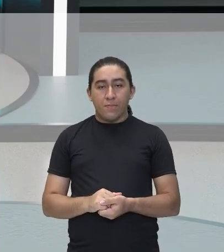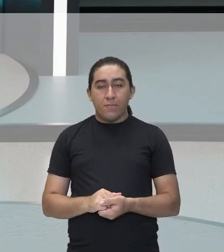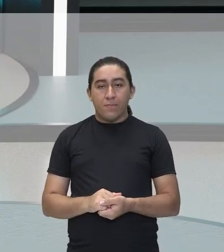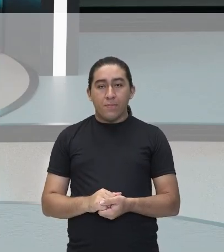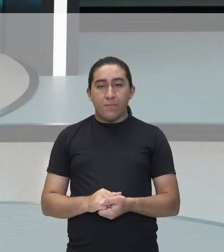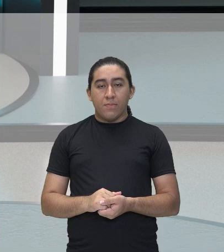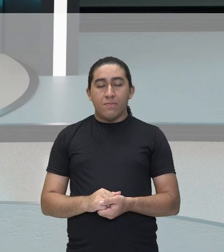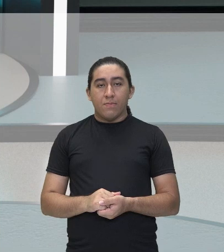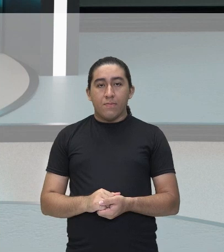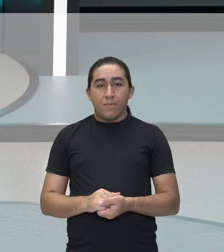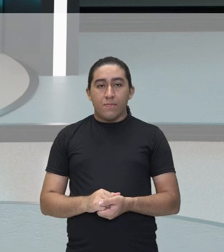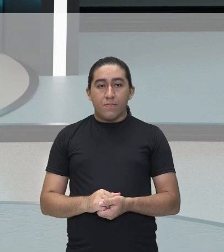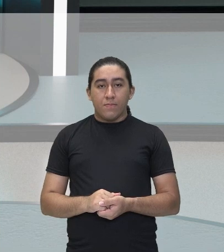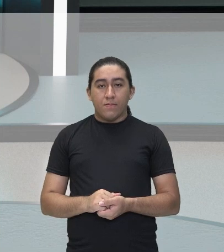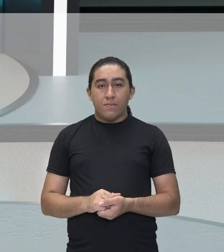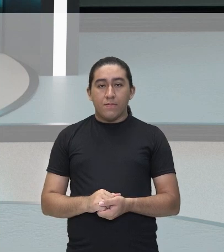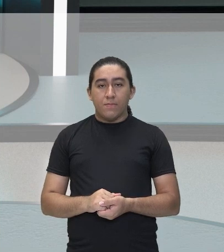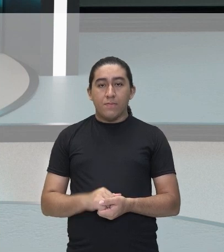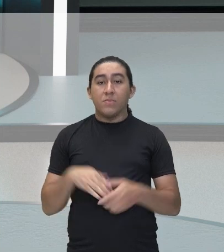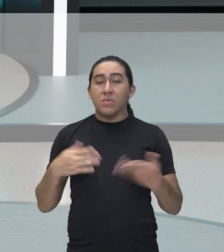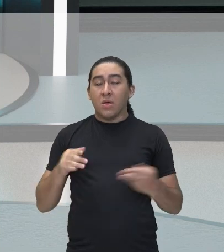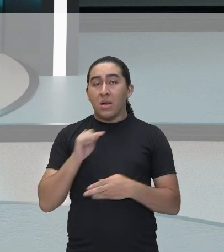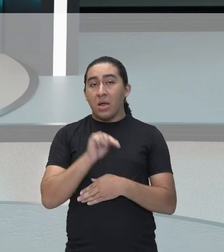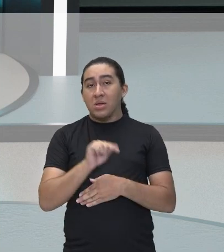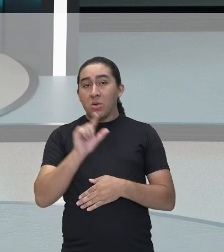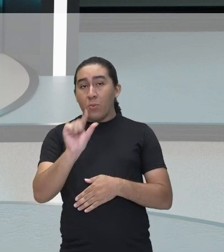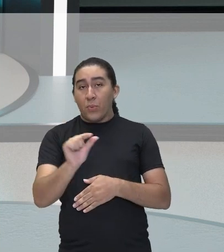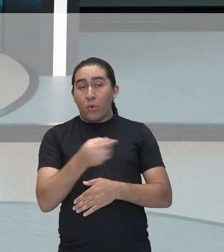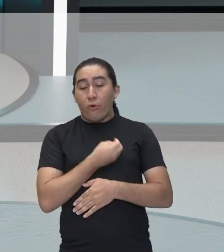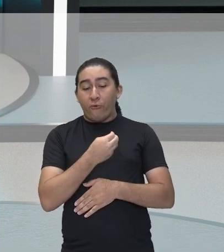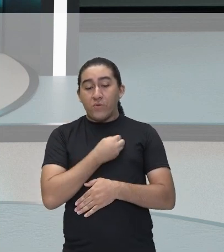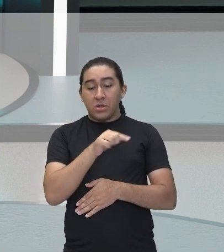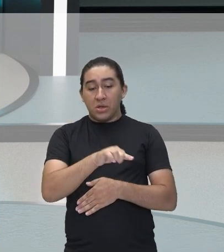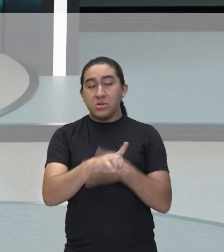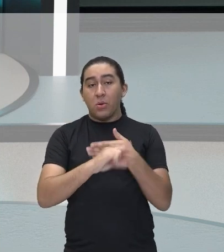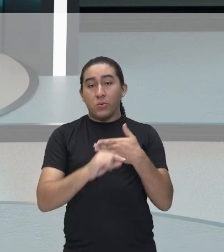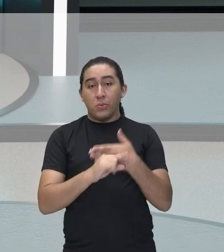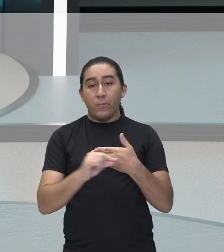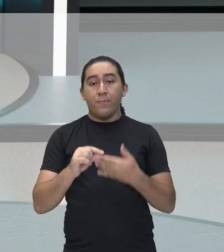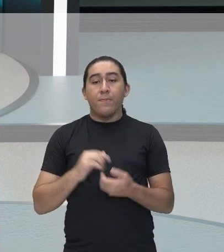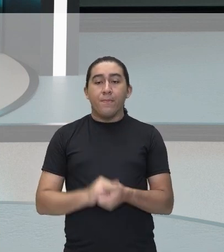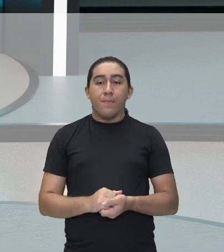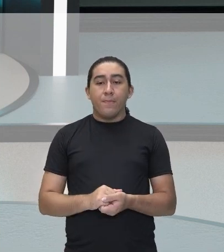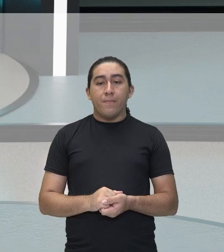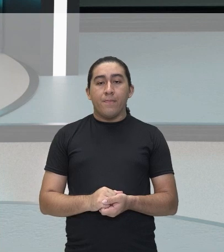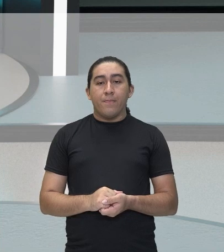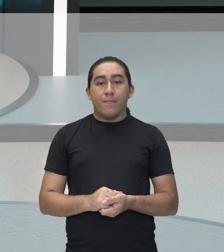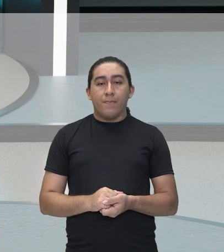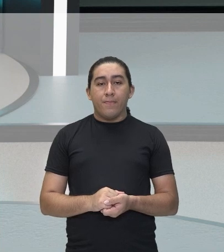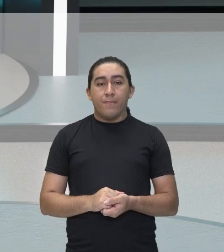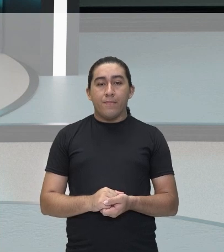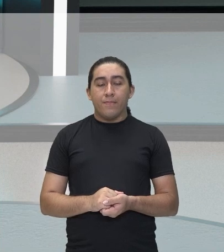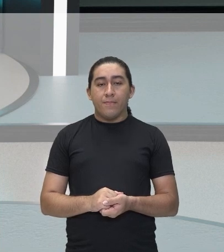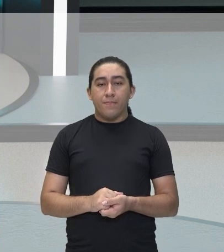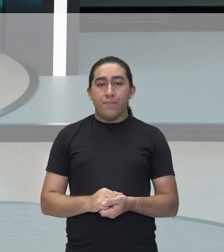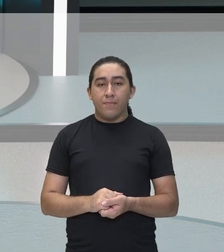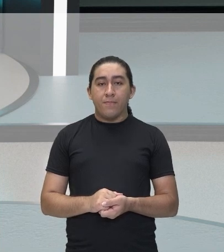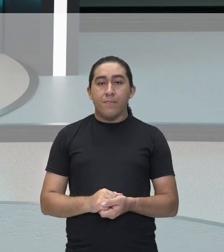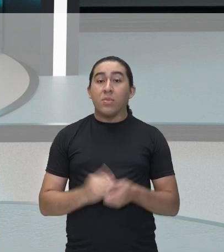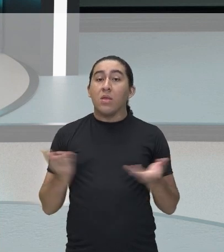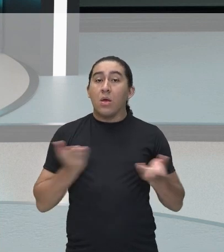do nosso escritor Gonçalves Dias. Então, vamos agora nos concentrar na primeira